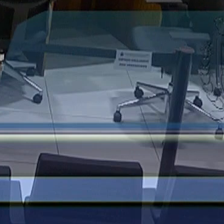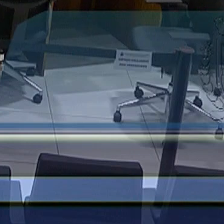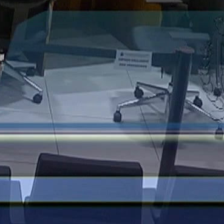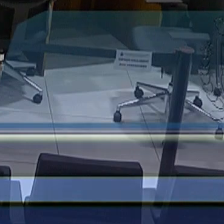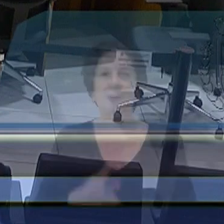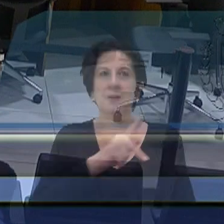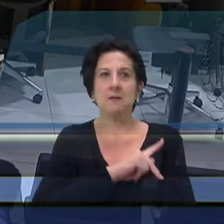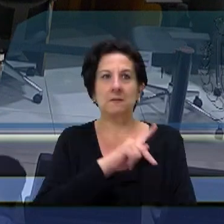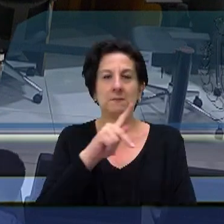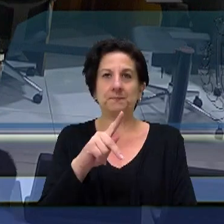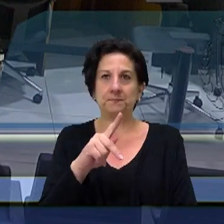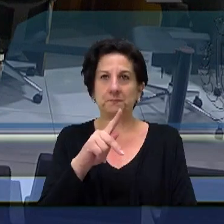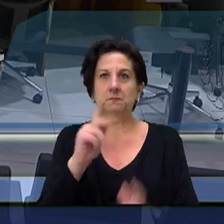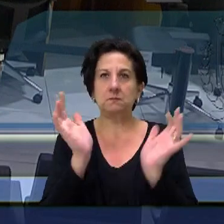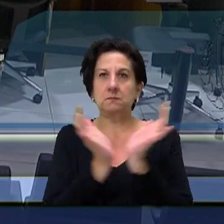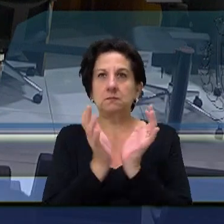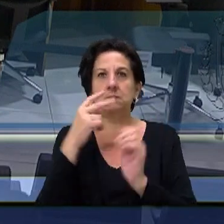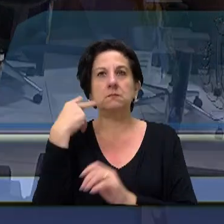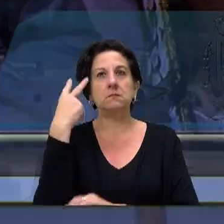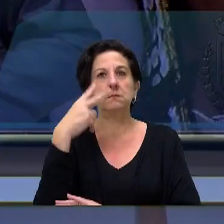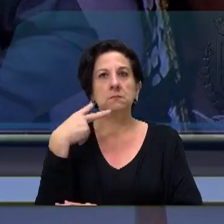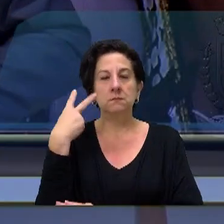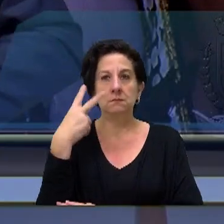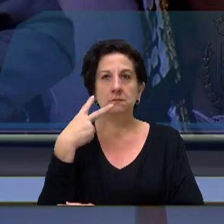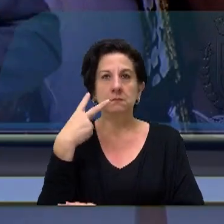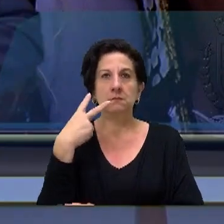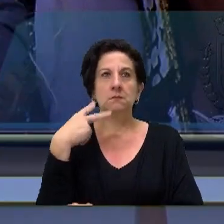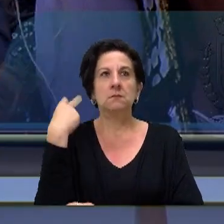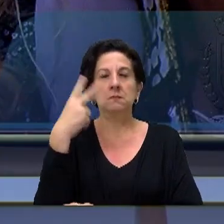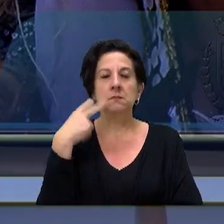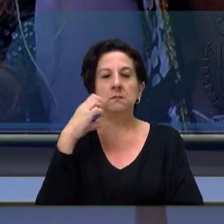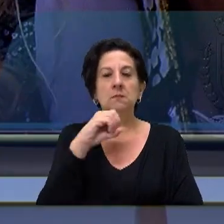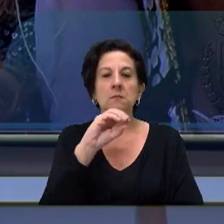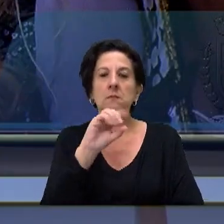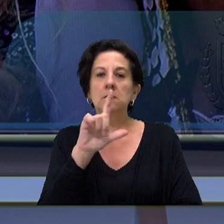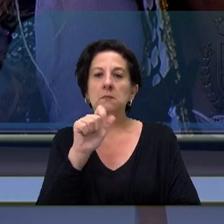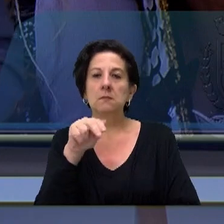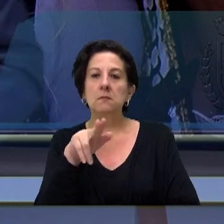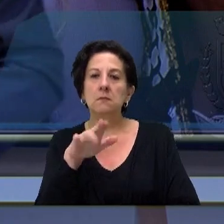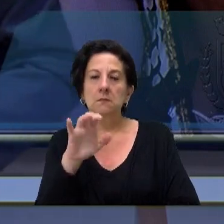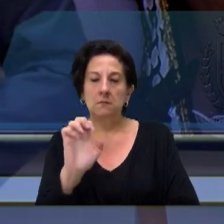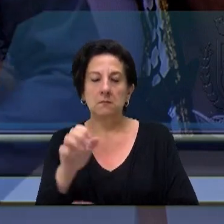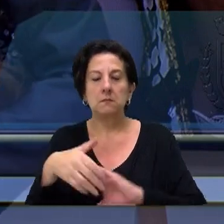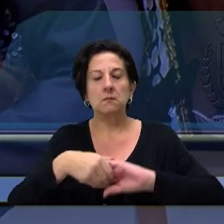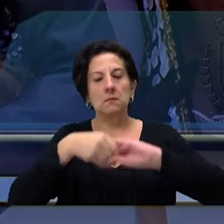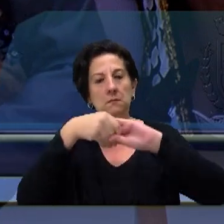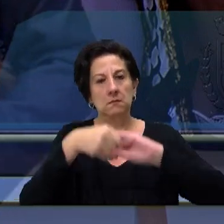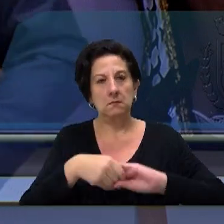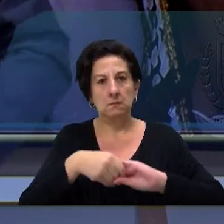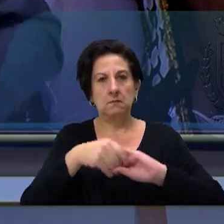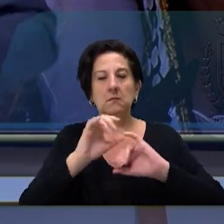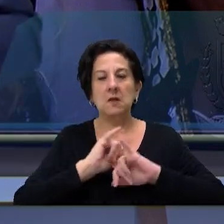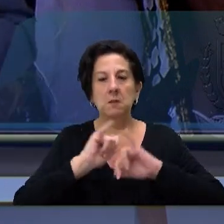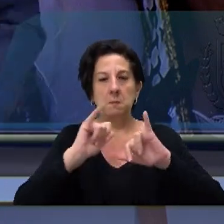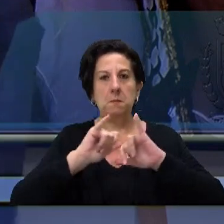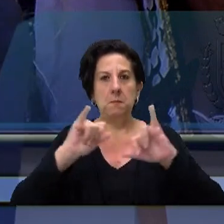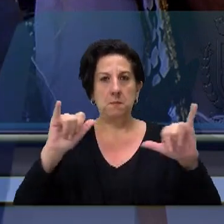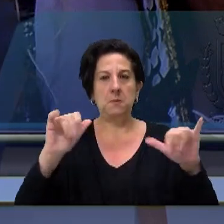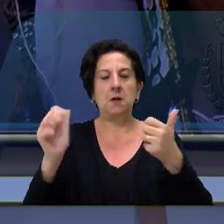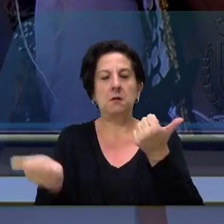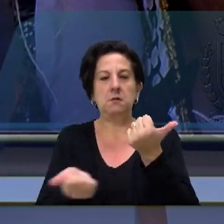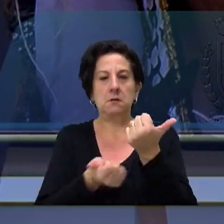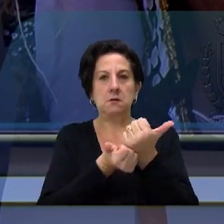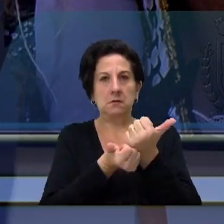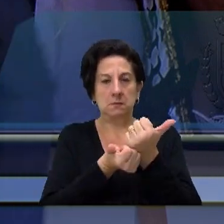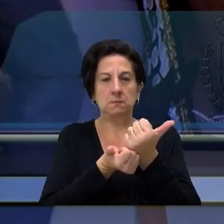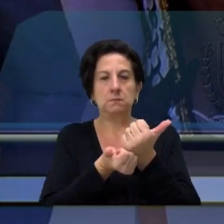Senhor presidente, colegas vereadores, vereadora Solange, saudar aqui a imprensa, os